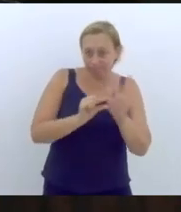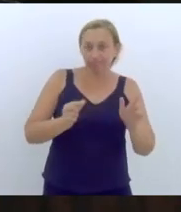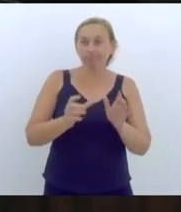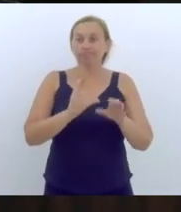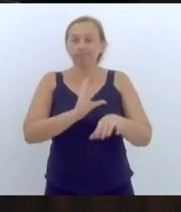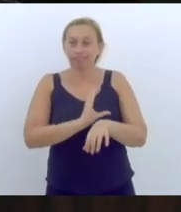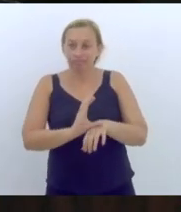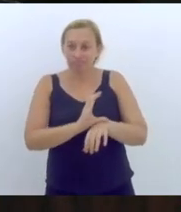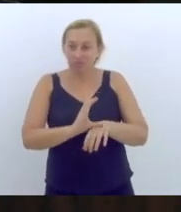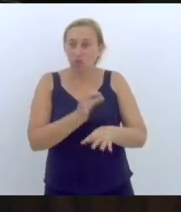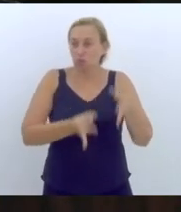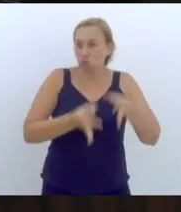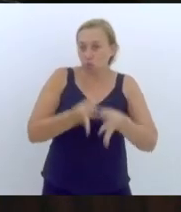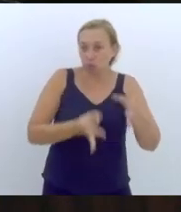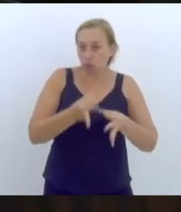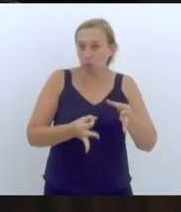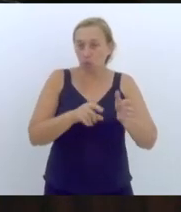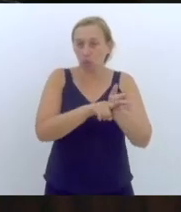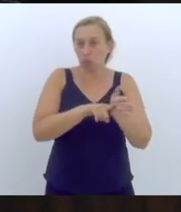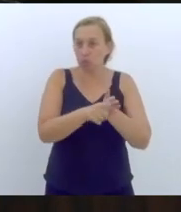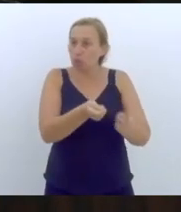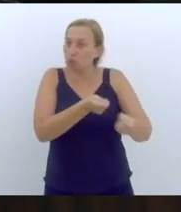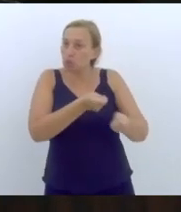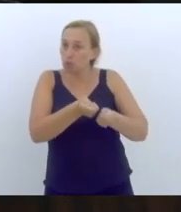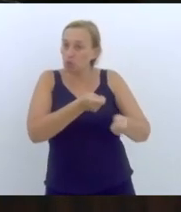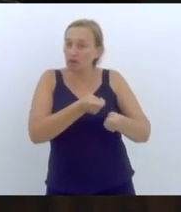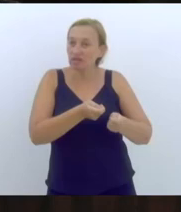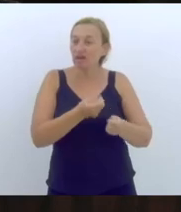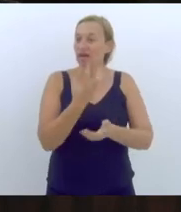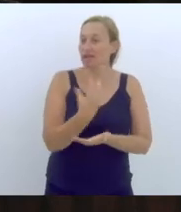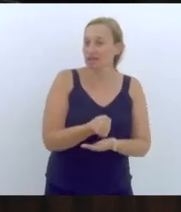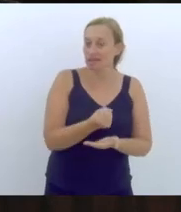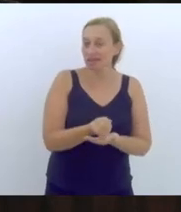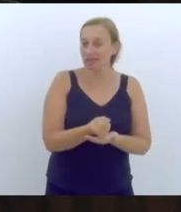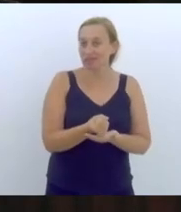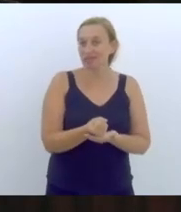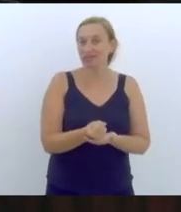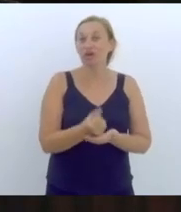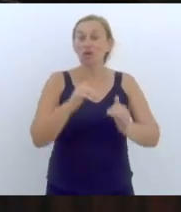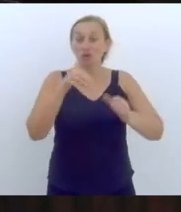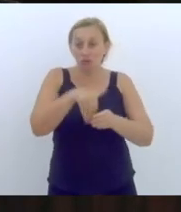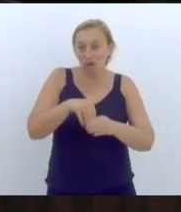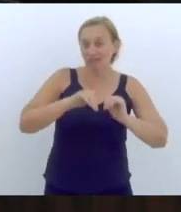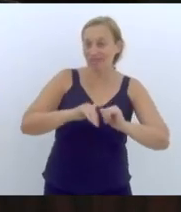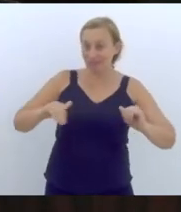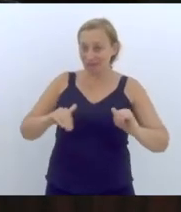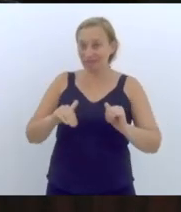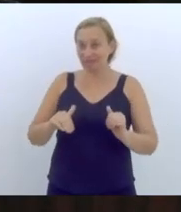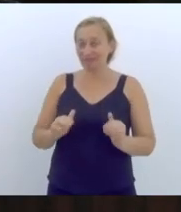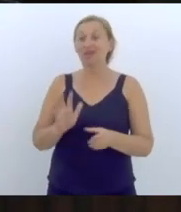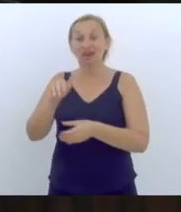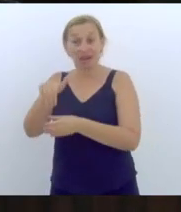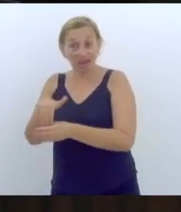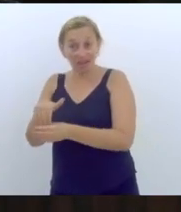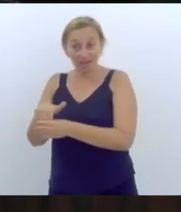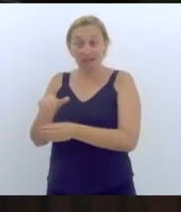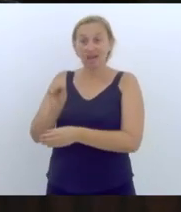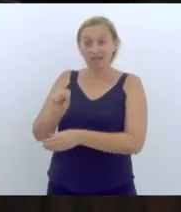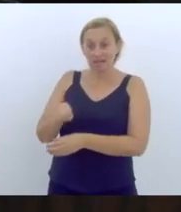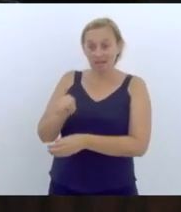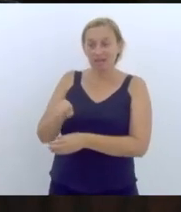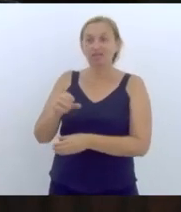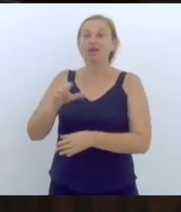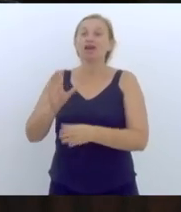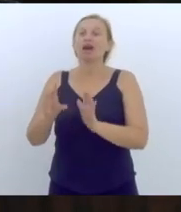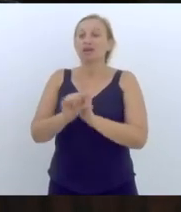orçamento, finanças, fiscalização financeira e controle, favorável, com voto em separado, favorável, com a emenda da Comissão de Constituição